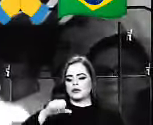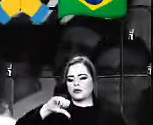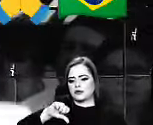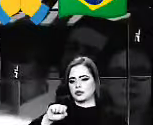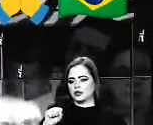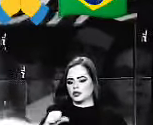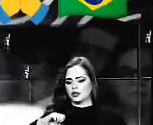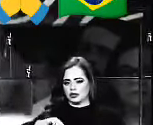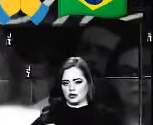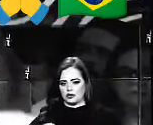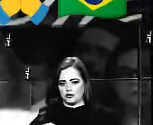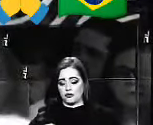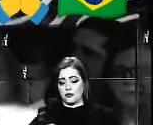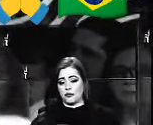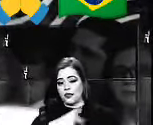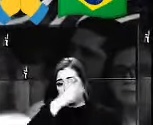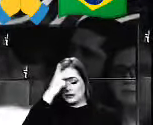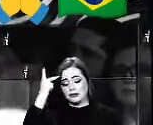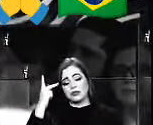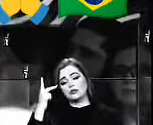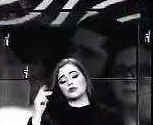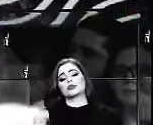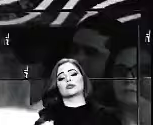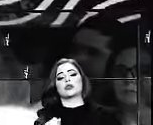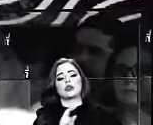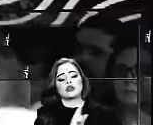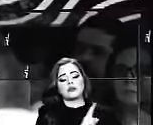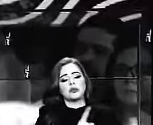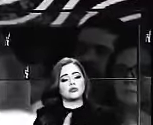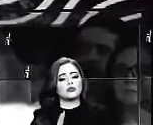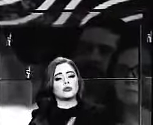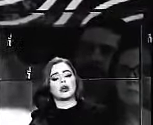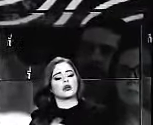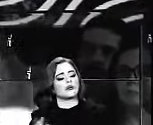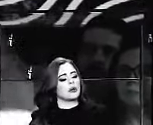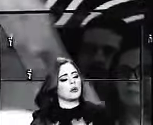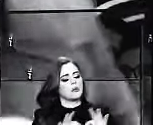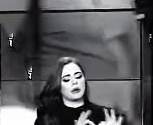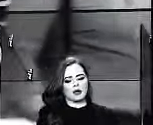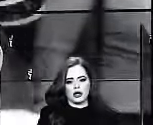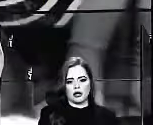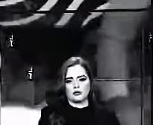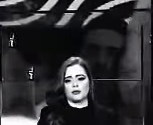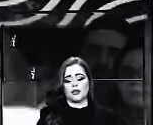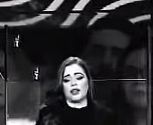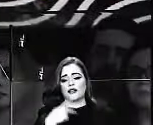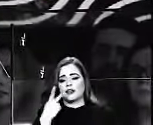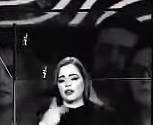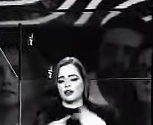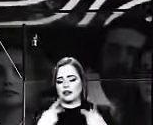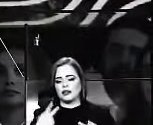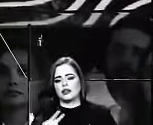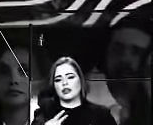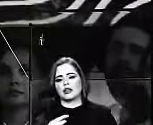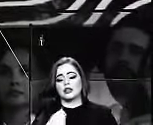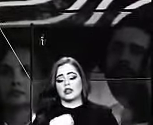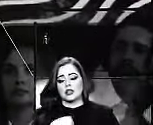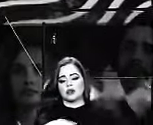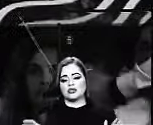Parabéns aos envolvidos. Tucanos que fizeram um L para salvar a democracia. Vocês têm culpa no Agora,